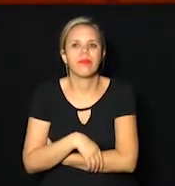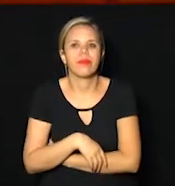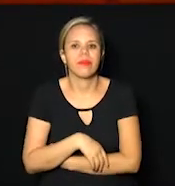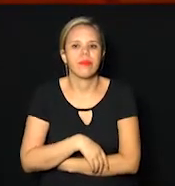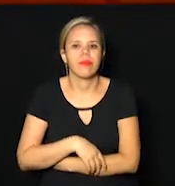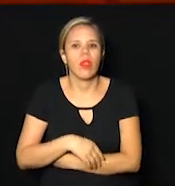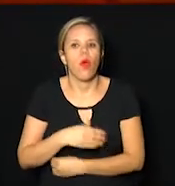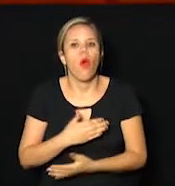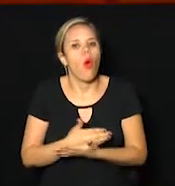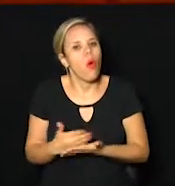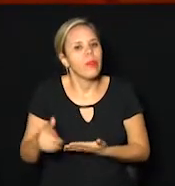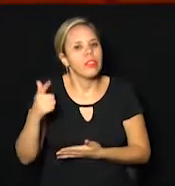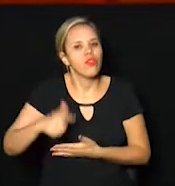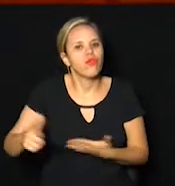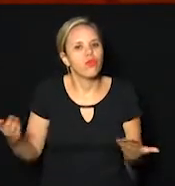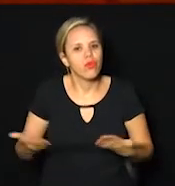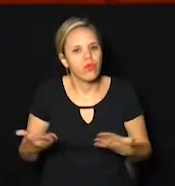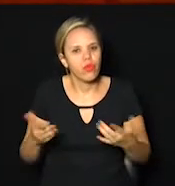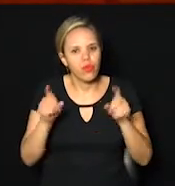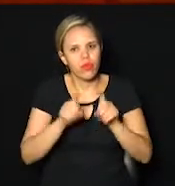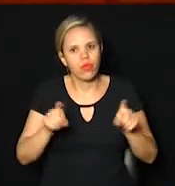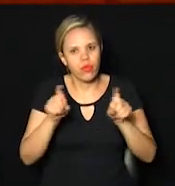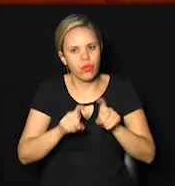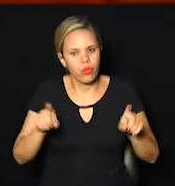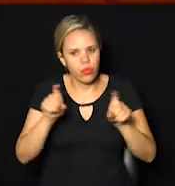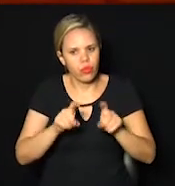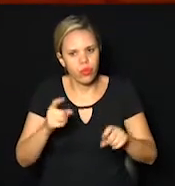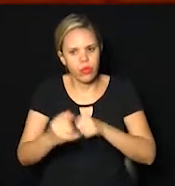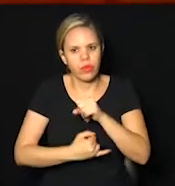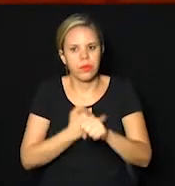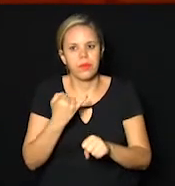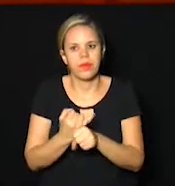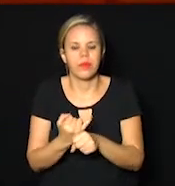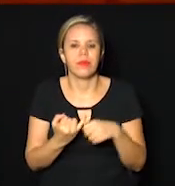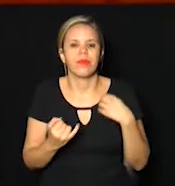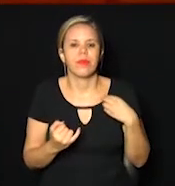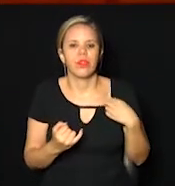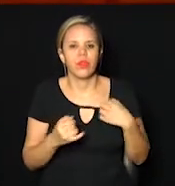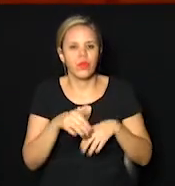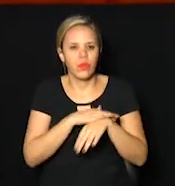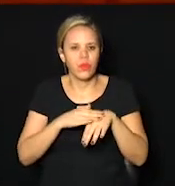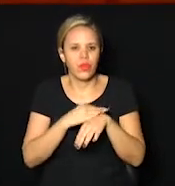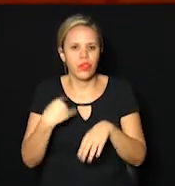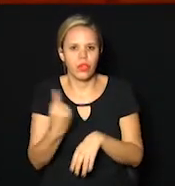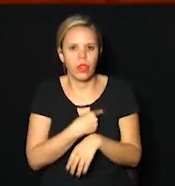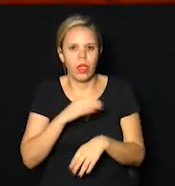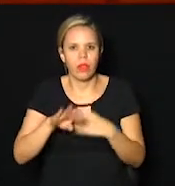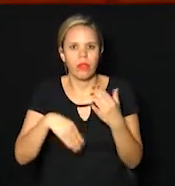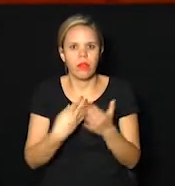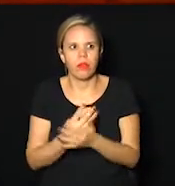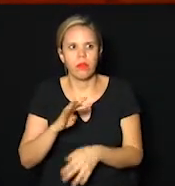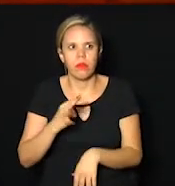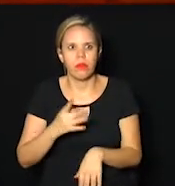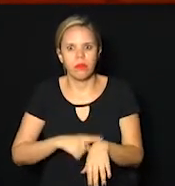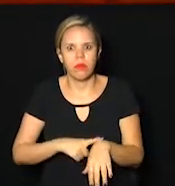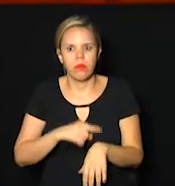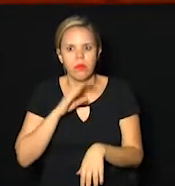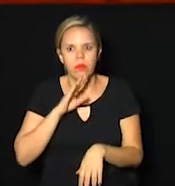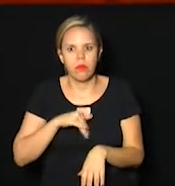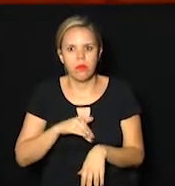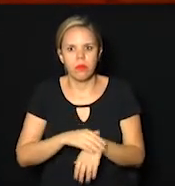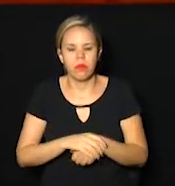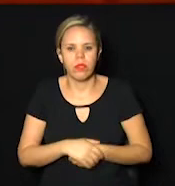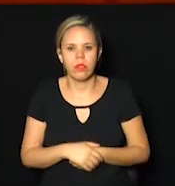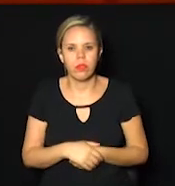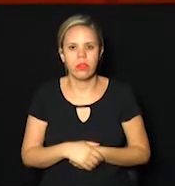começá-lo de novo agora em ambiente digital. Então, depois desta conversa nossa, que vai até as 4 da tarde, nós temos mais três